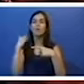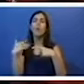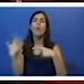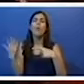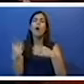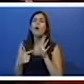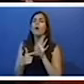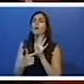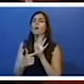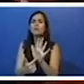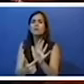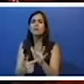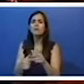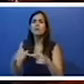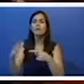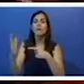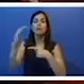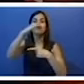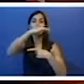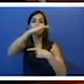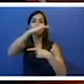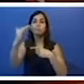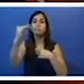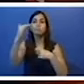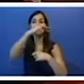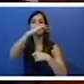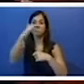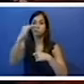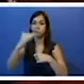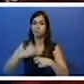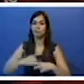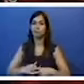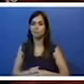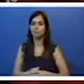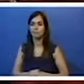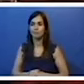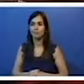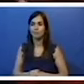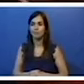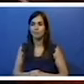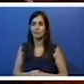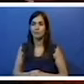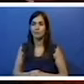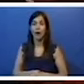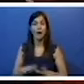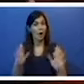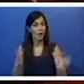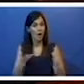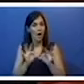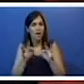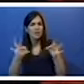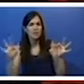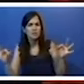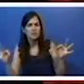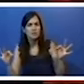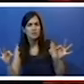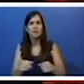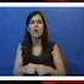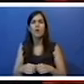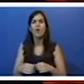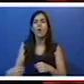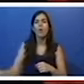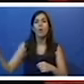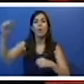que representa essa parte aqui ó do todo referência a distância entre o Polo Norte eo Polo